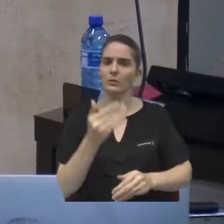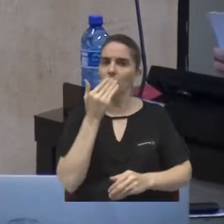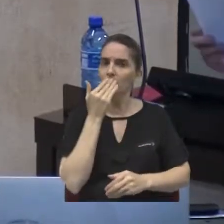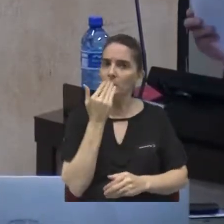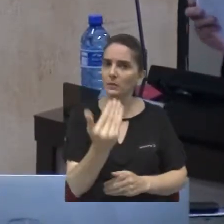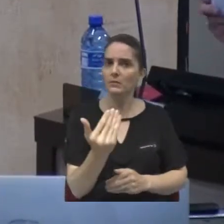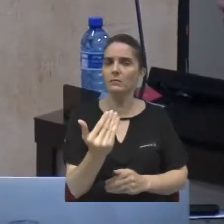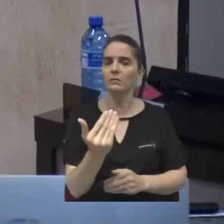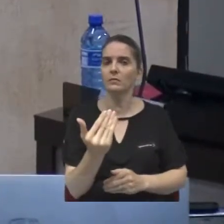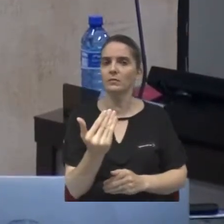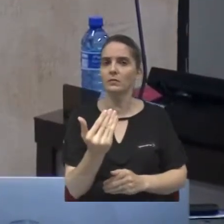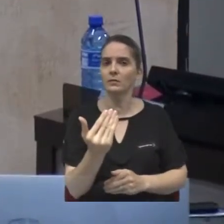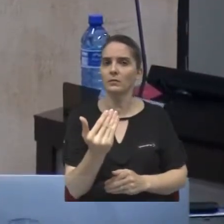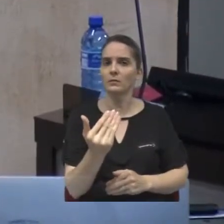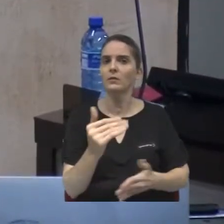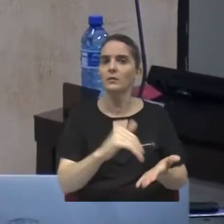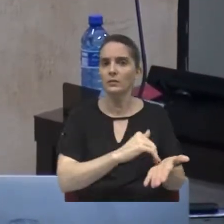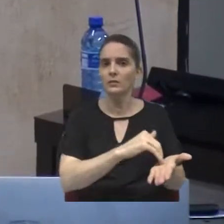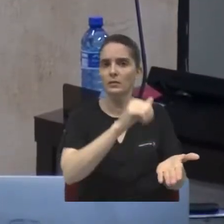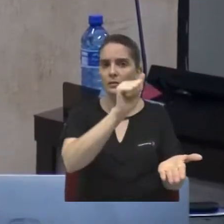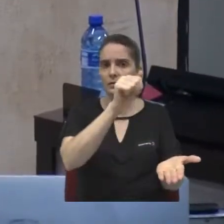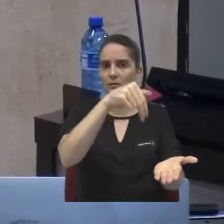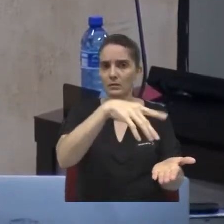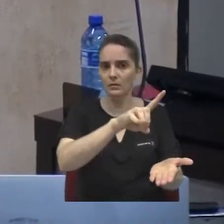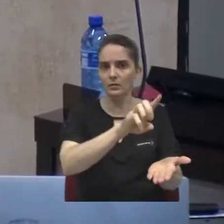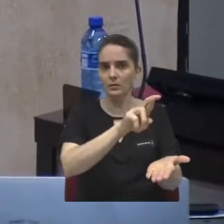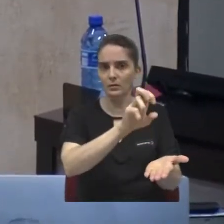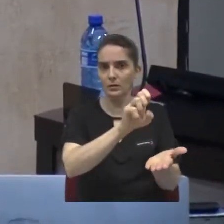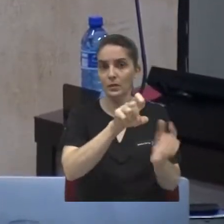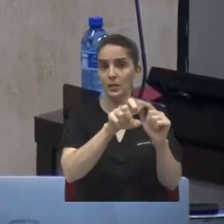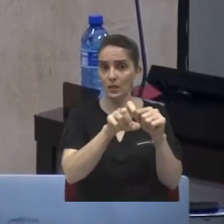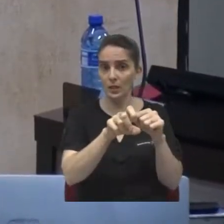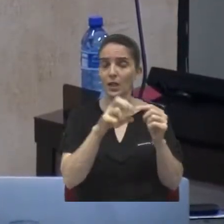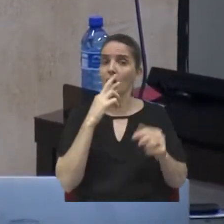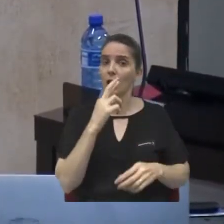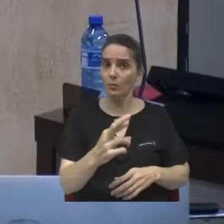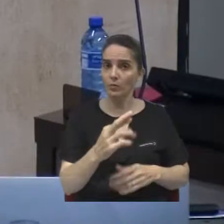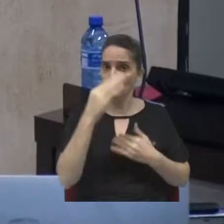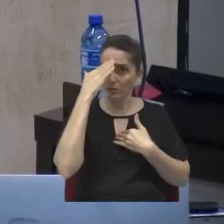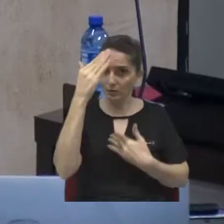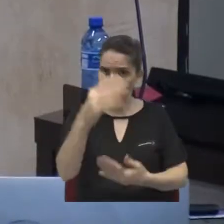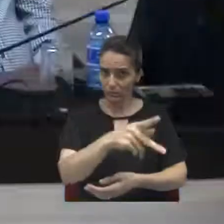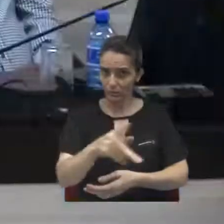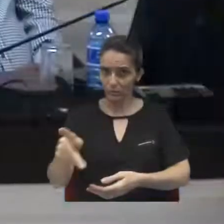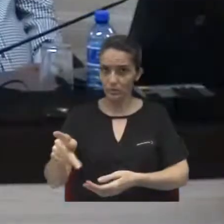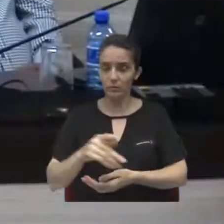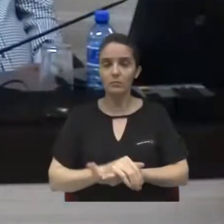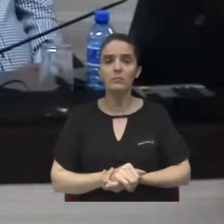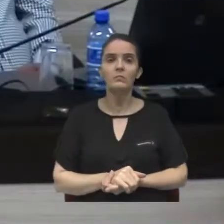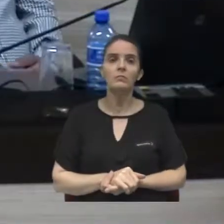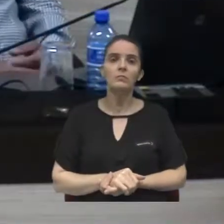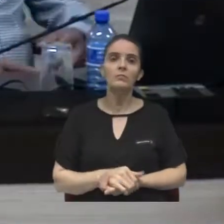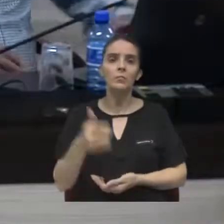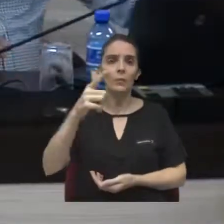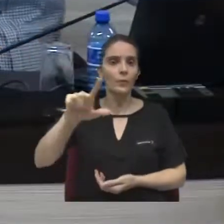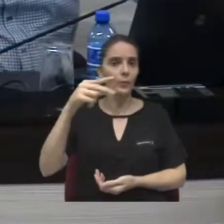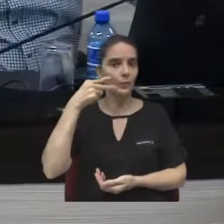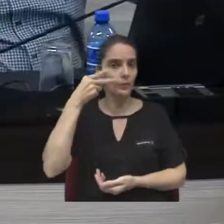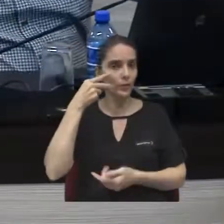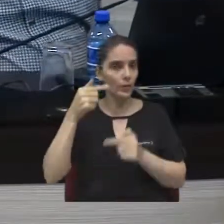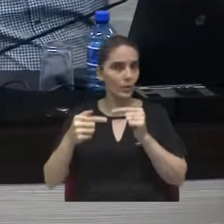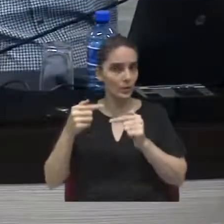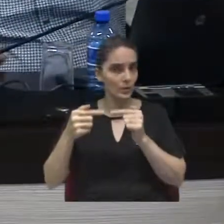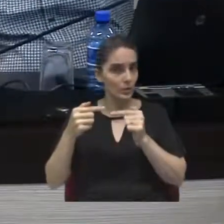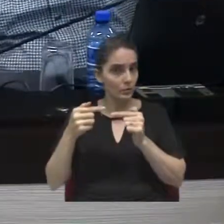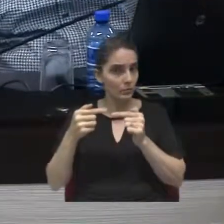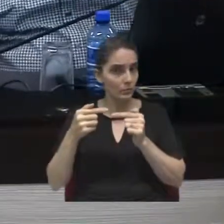este pedido ao secretário André, que responda a esta casa. Obrigada, presidente. Mais algum vereador deseja discutir